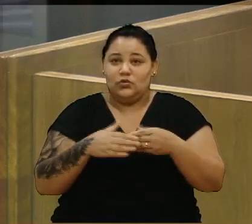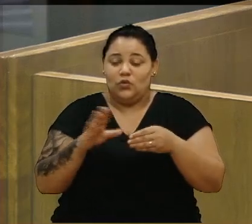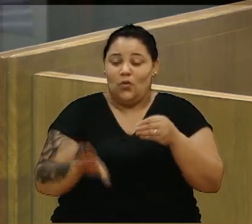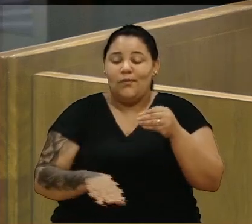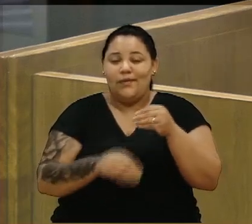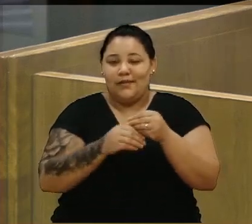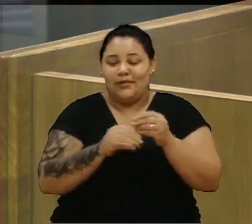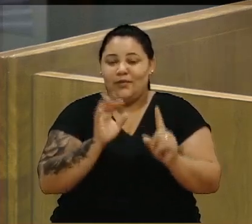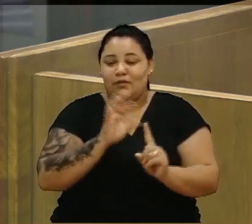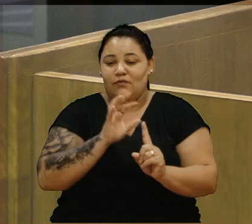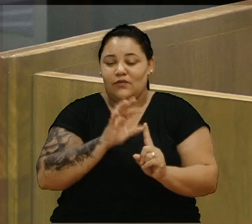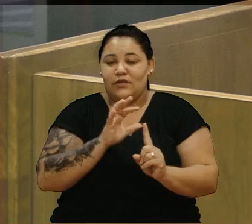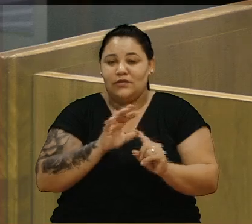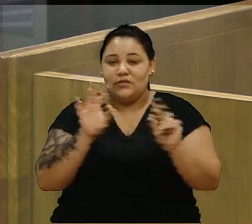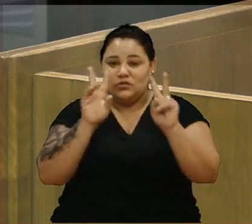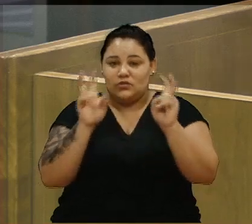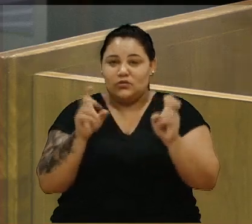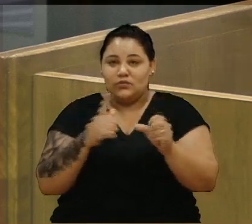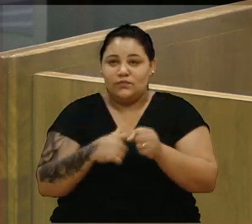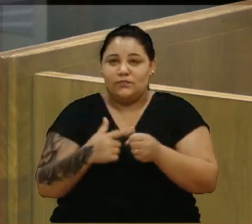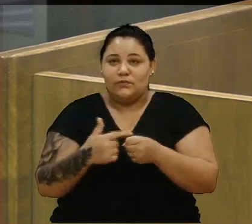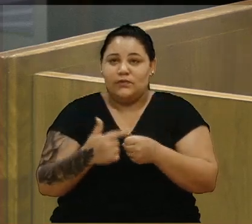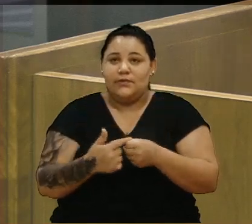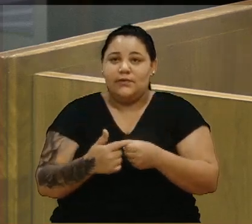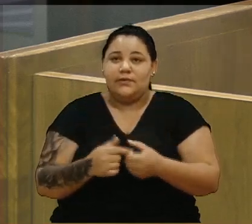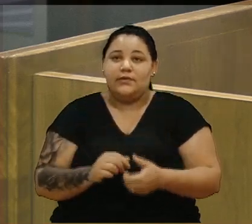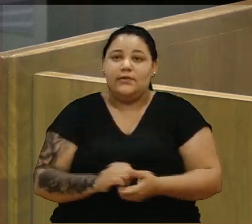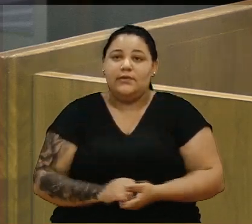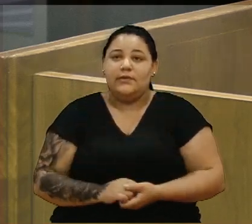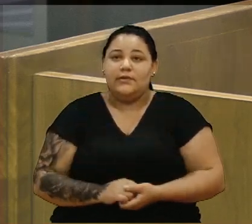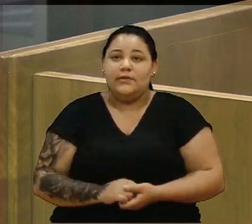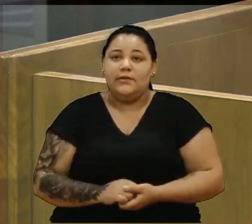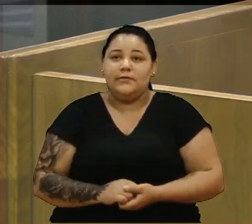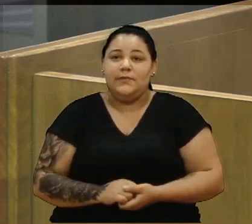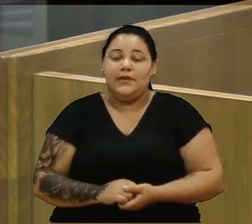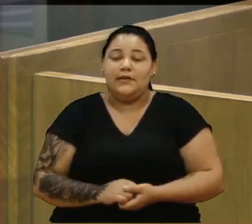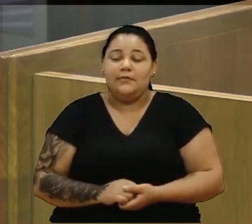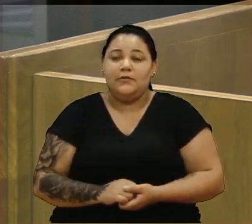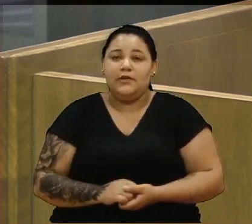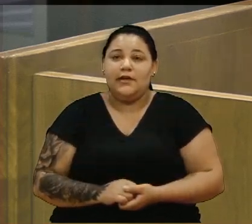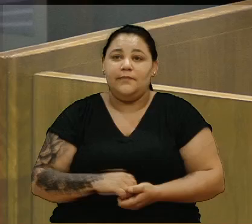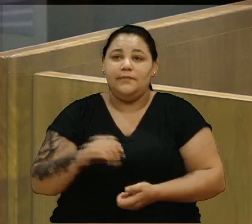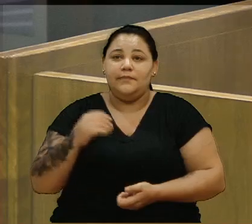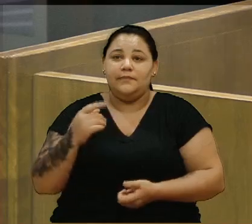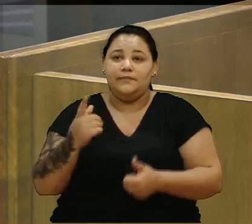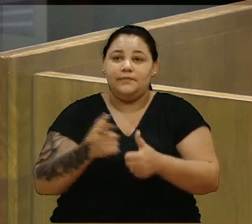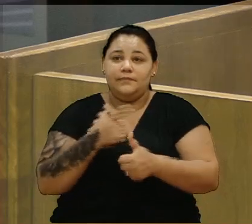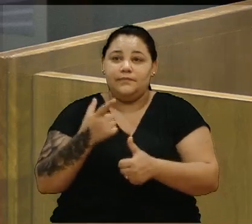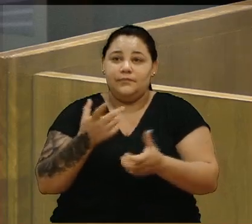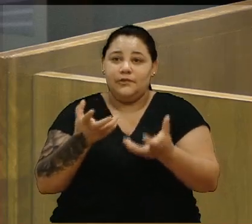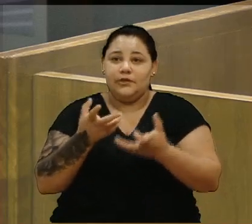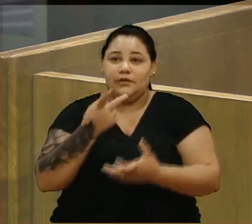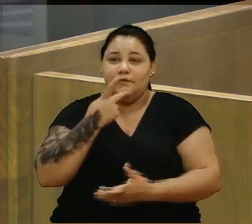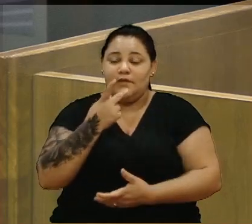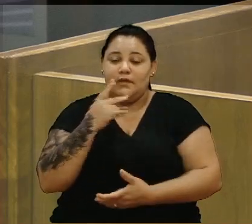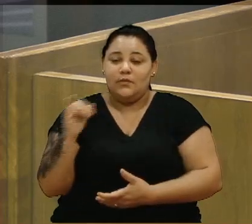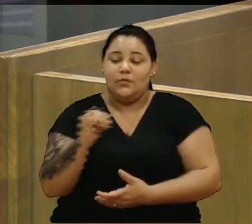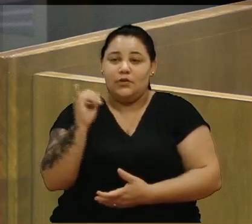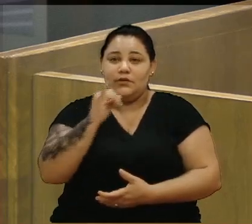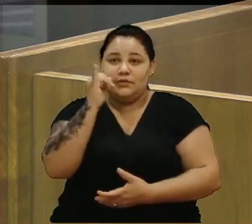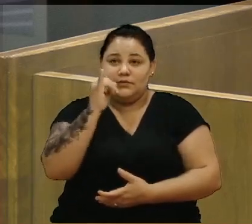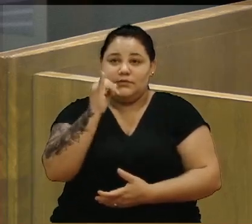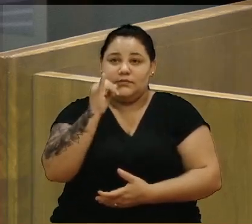tema na nossa cidade. Em primeiro lugar, eu queria falar sobre a importância do Conselho Municipal de Saúde dentro da política do